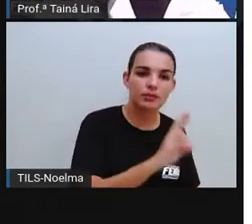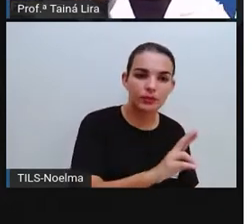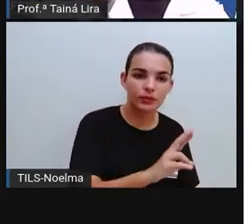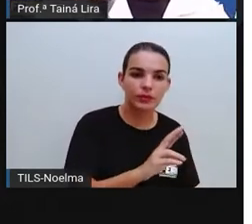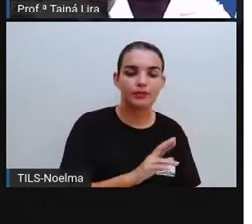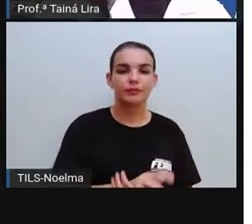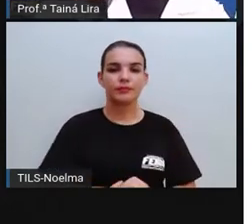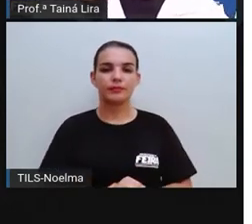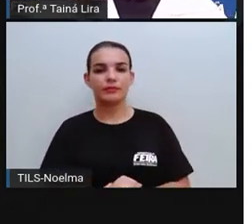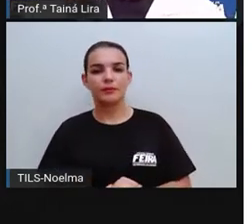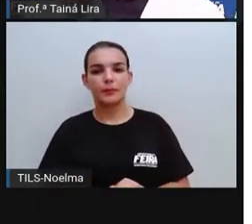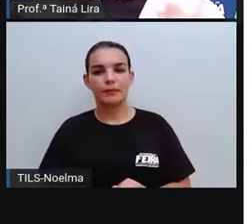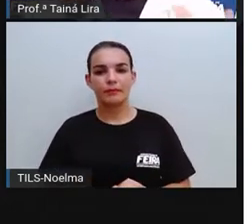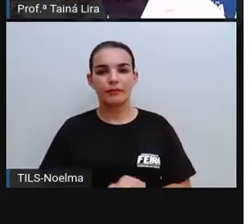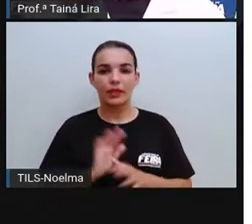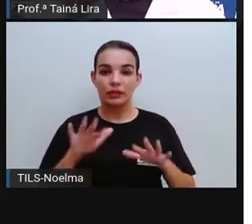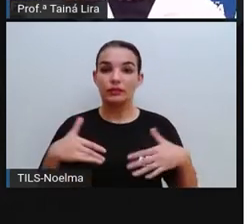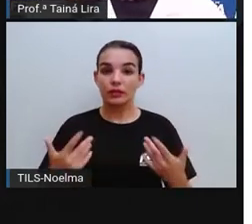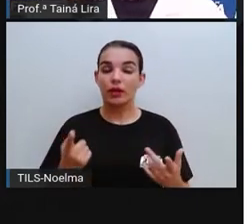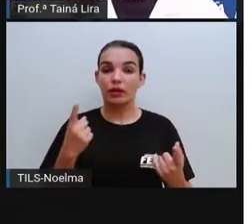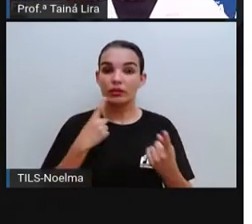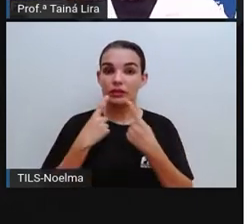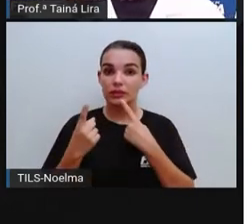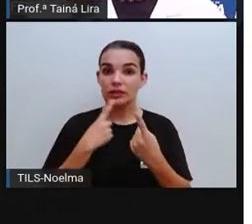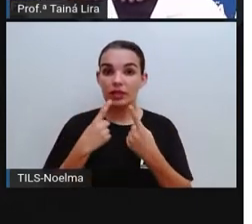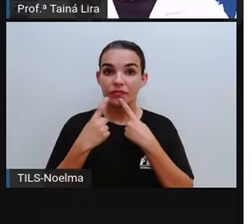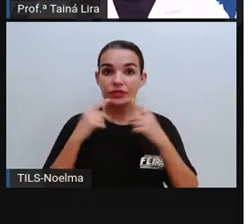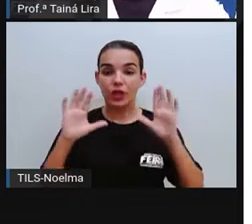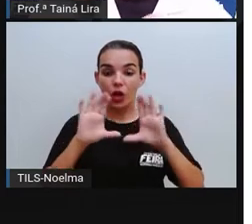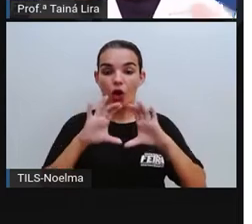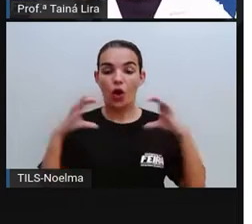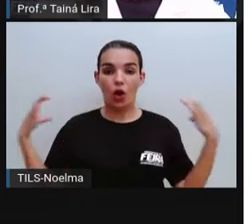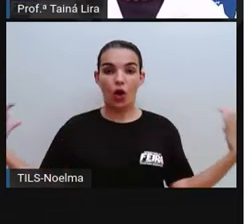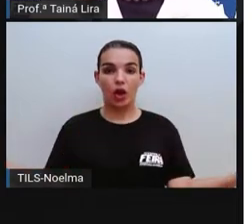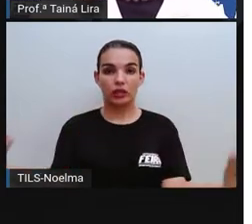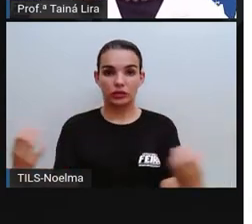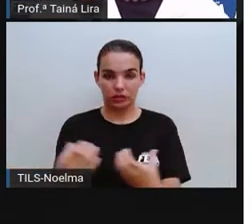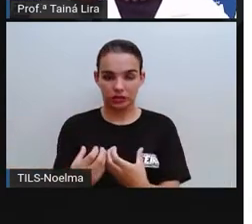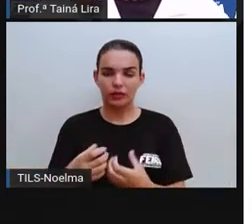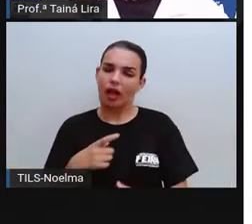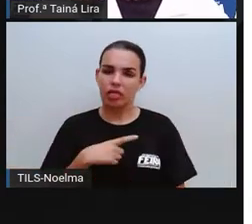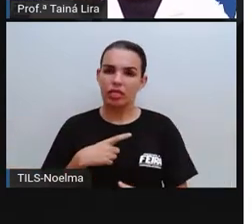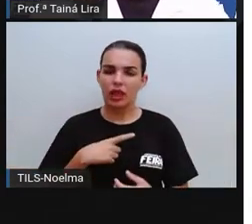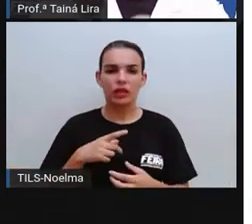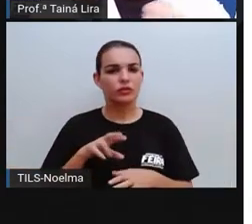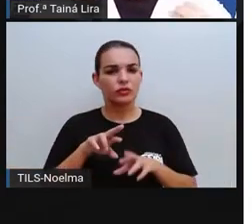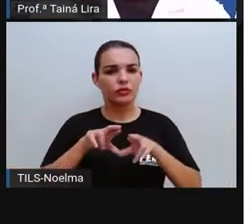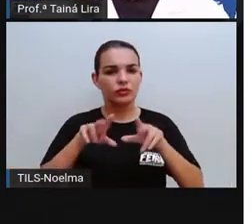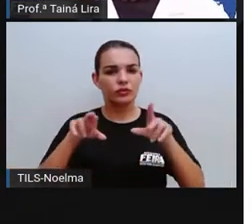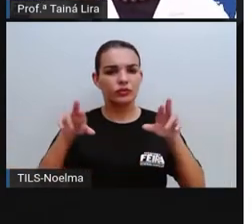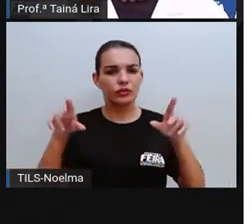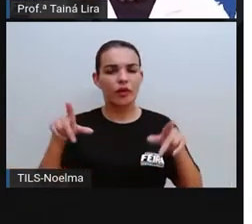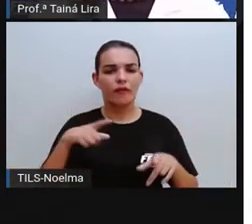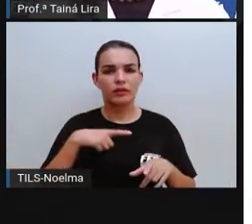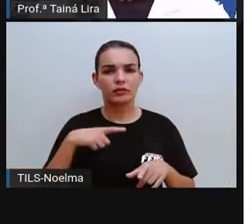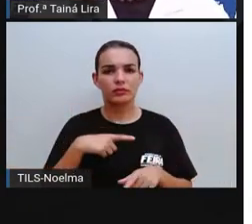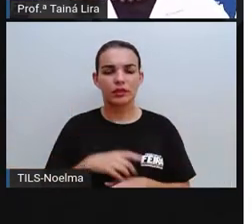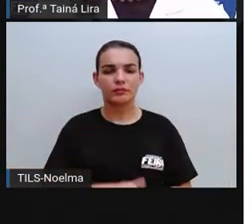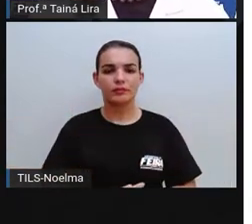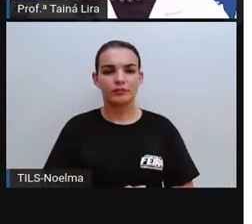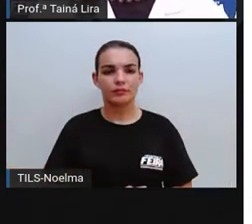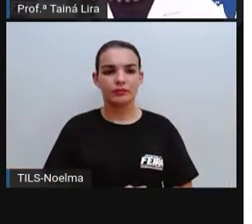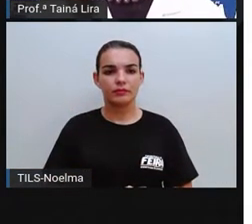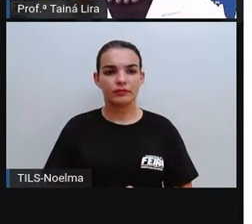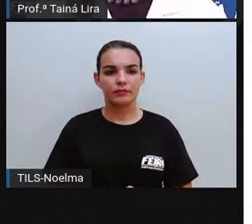vai responder. Certo? É uma entrevista coletiva, então existem vários tipos aí de entrevista para vários tipos de público, tá